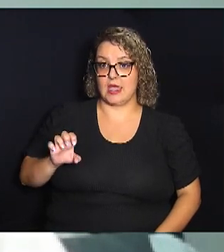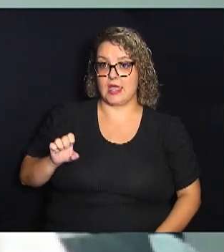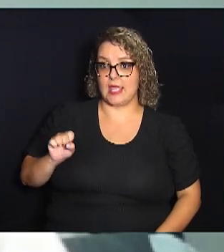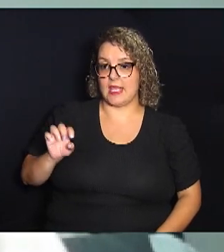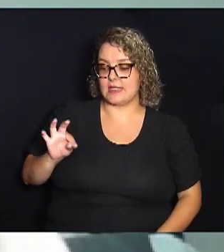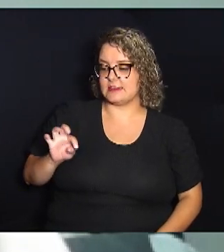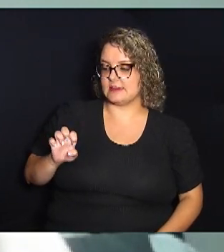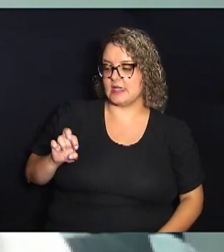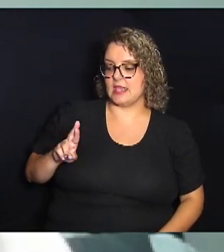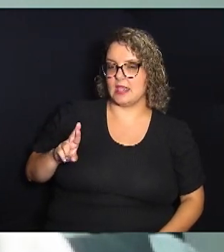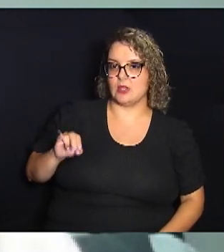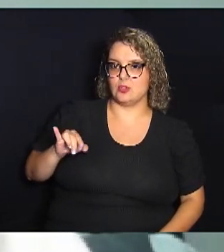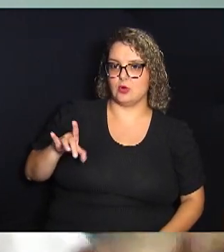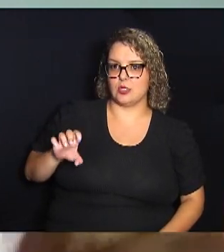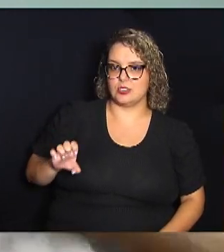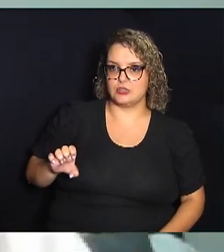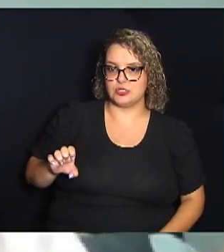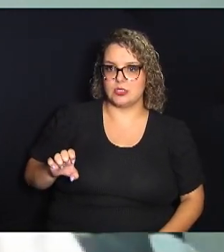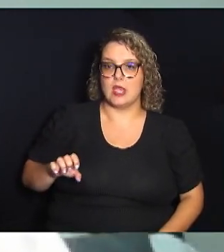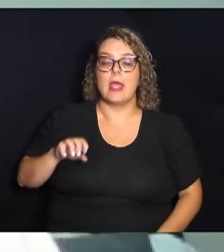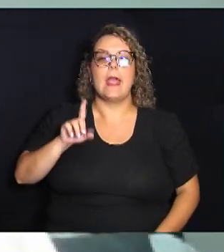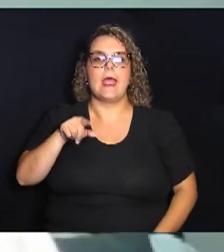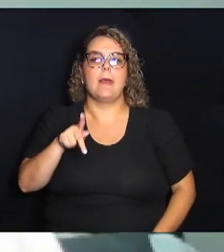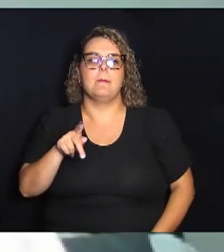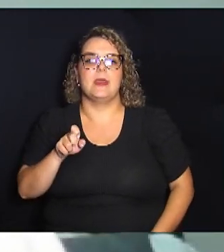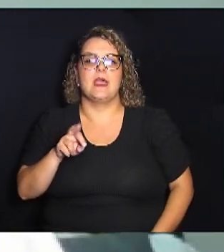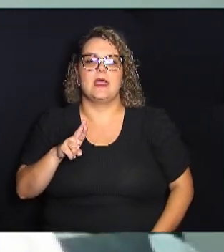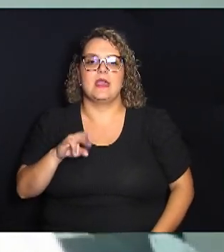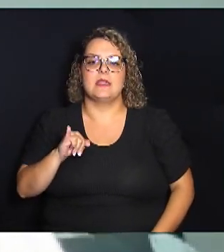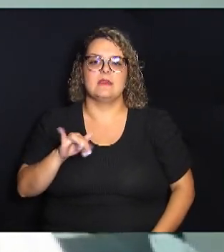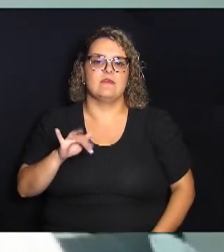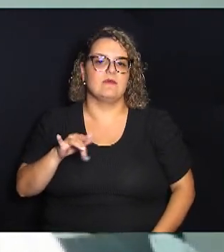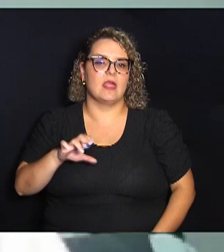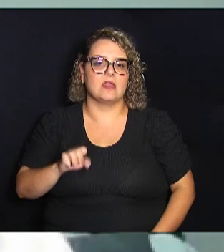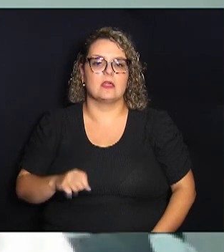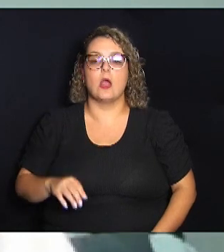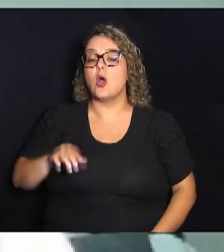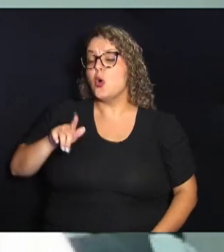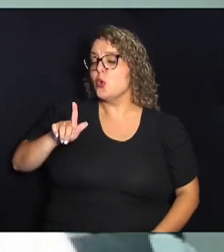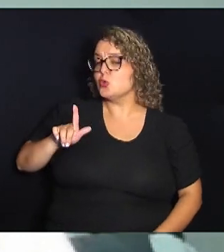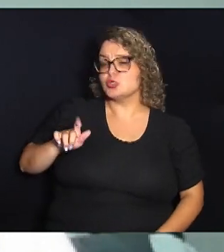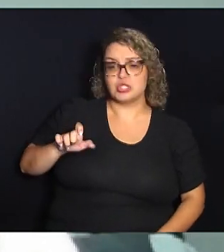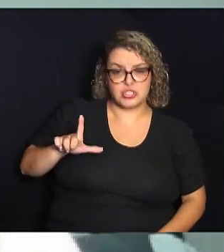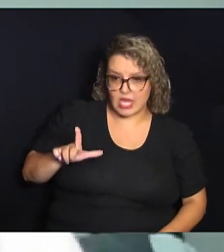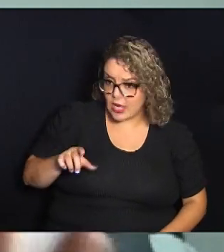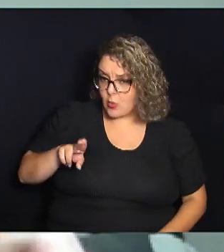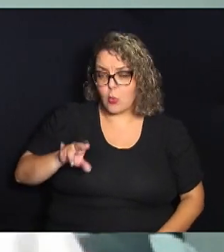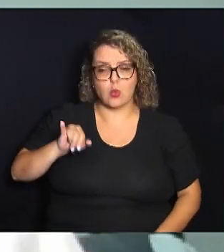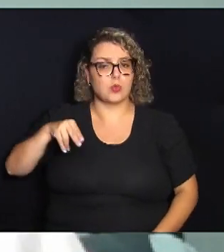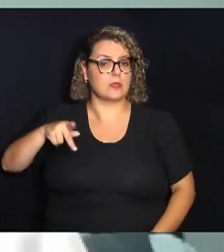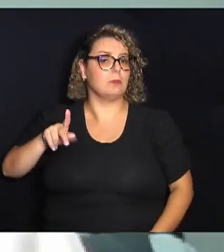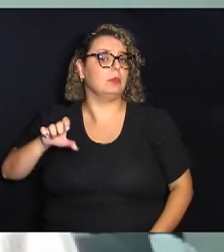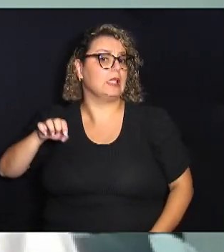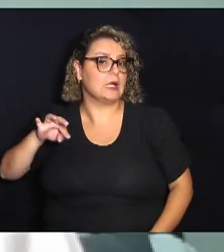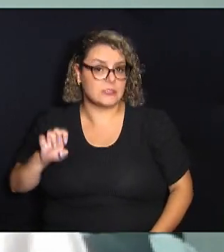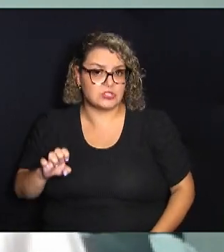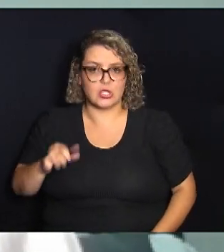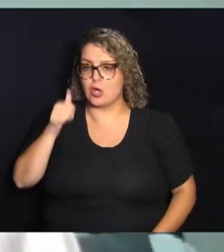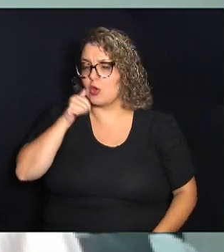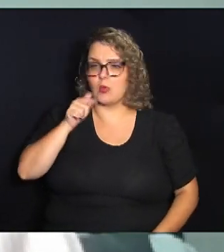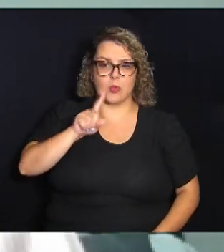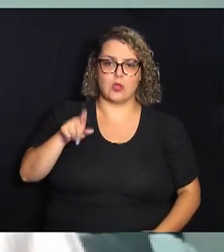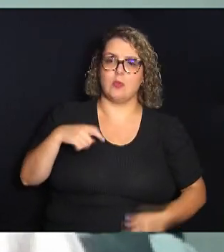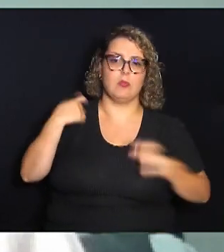periférica, ou seja, não usar a via oral. Usar o gel ou usar um implante. Então, mulheres não precisam